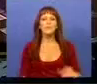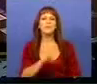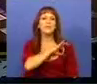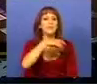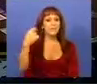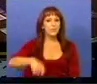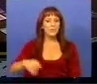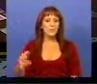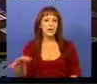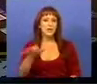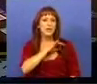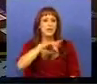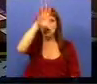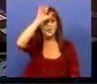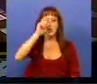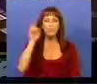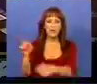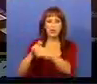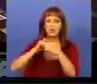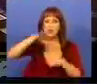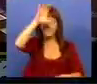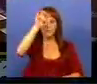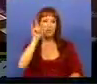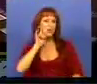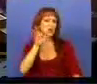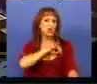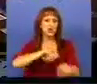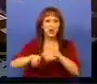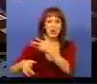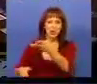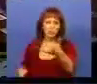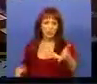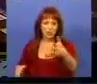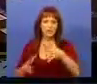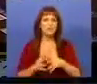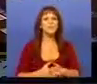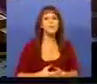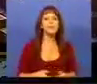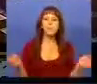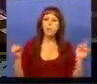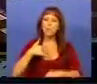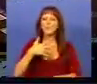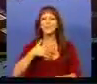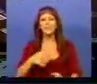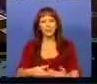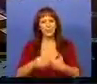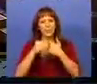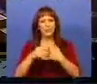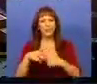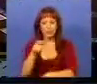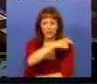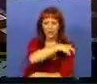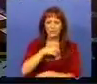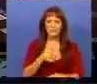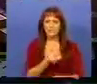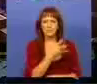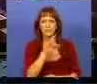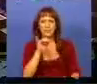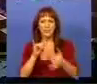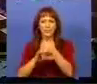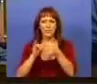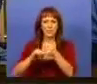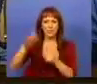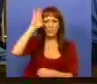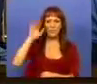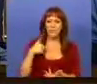Senhor Presidente, Senhor Ministro e membros do Governo, senhoras e senhores deputados, também queria cumprimentar os representantes das associações